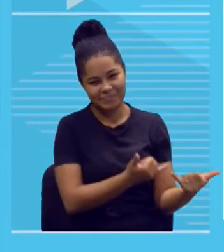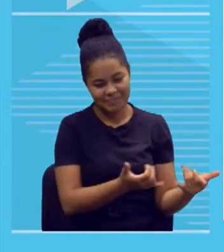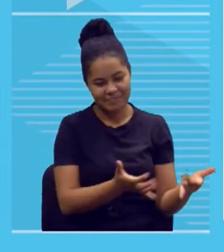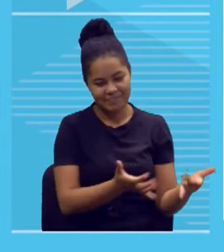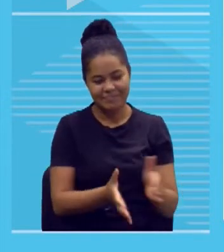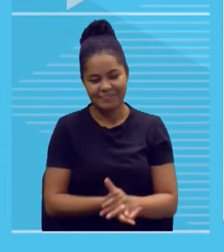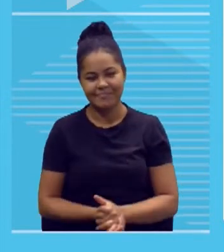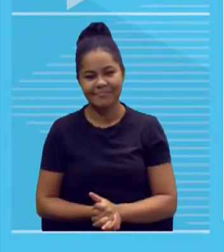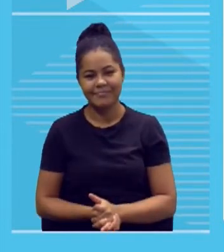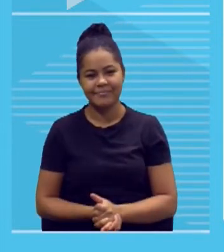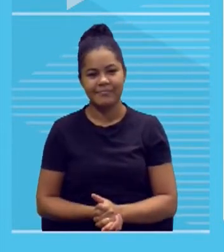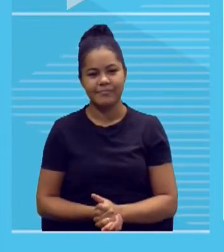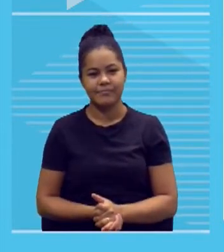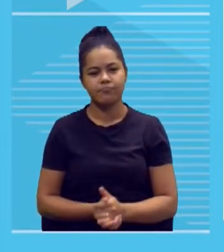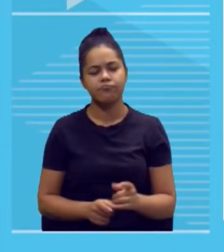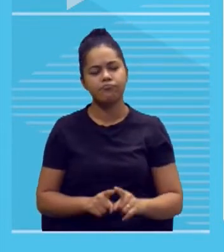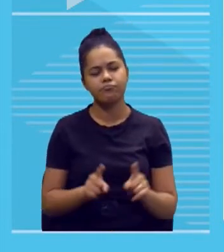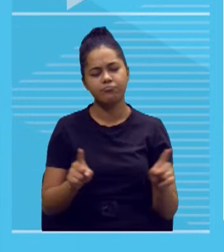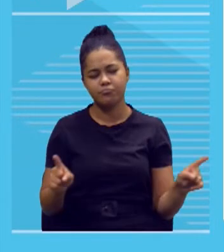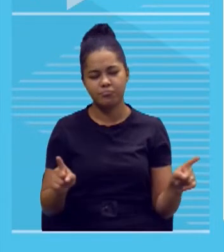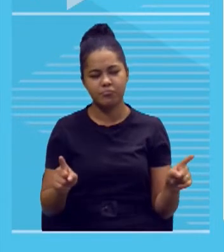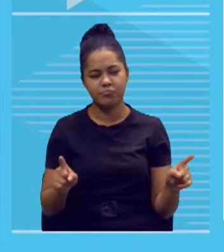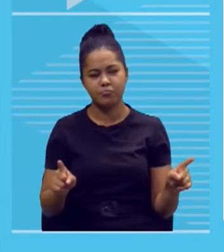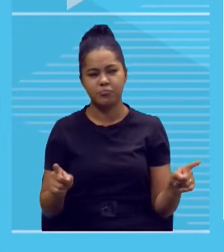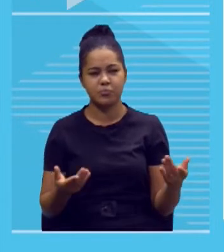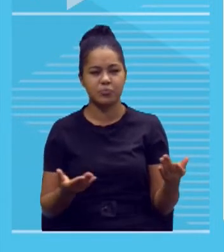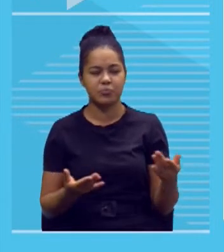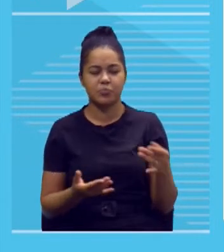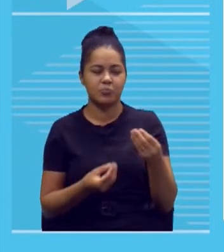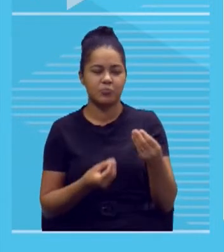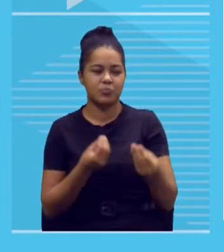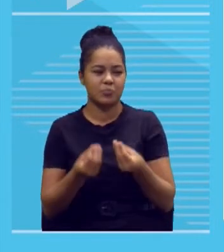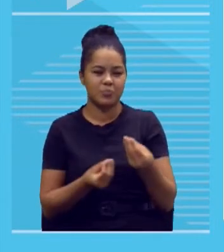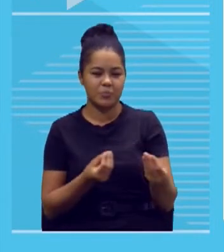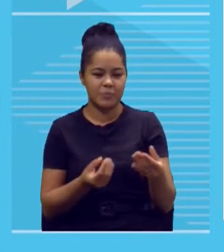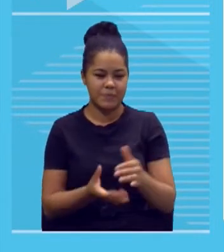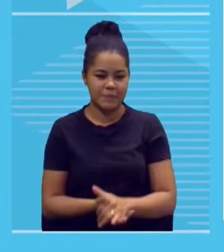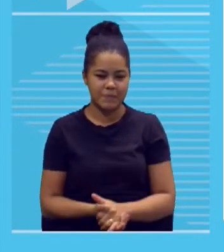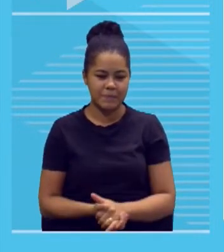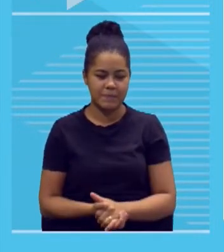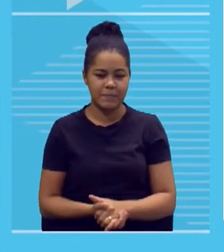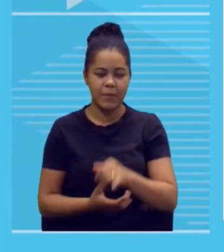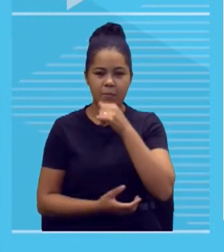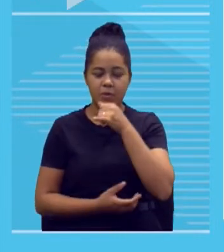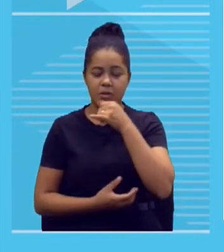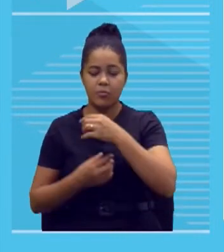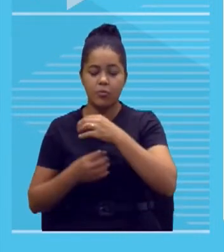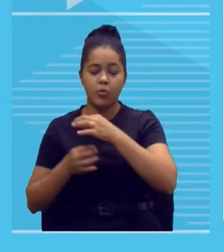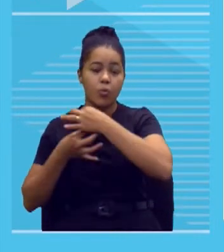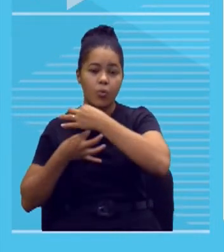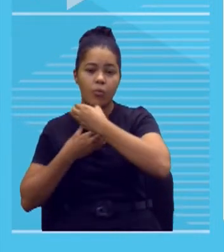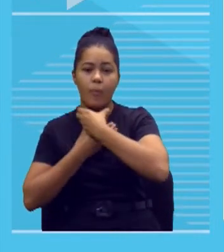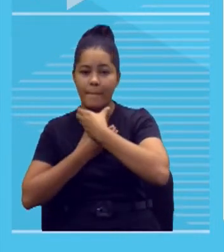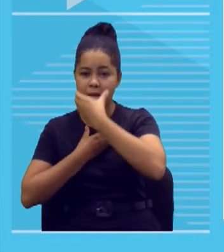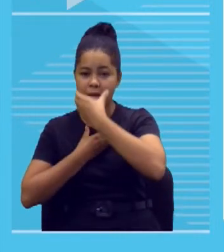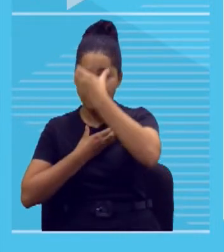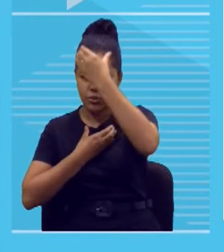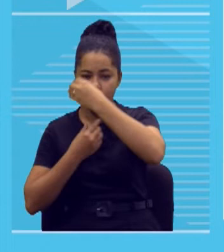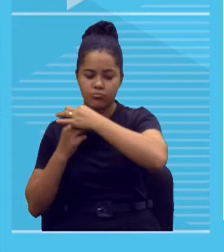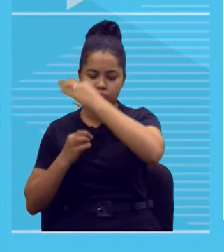pmg professor me diga uma coisa esse tamanho de pescoço